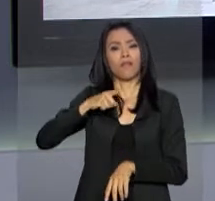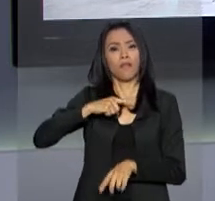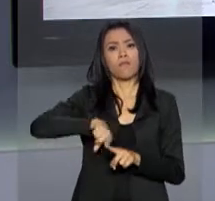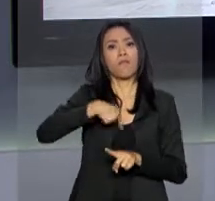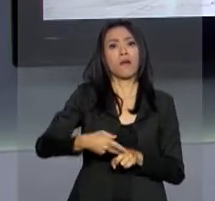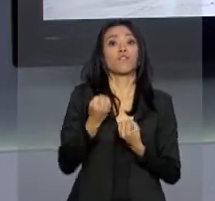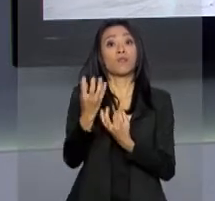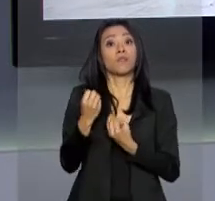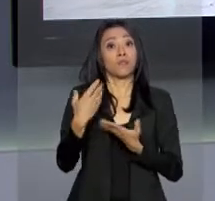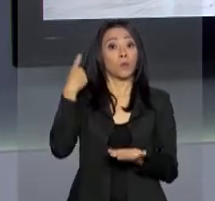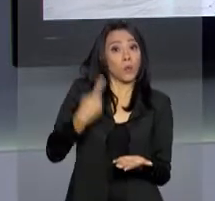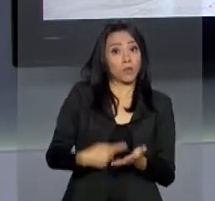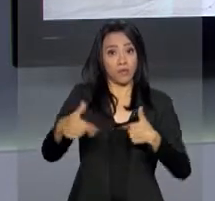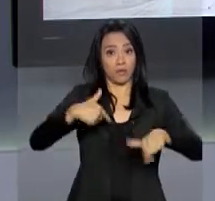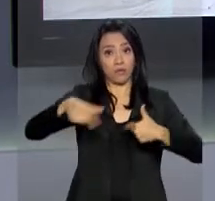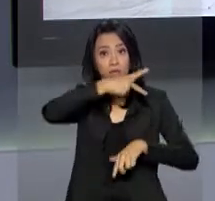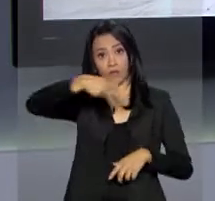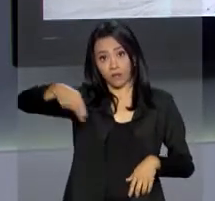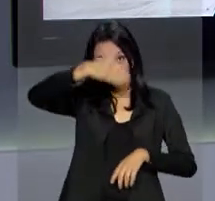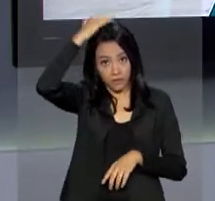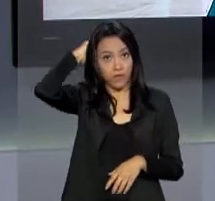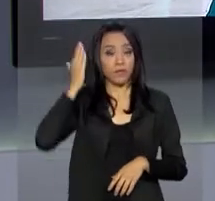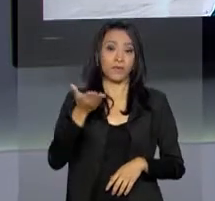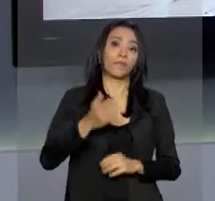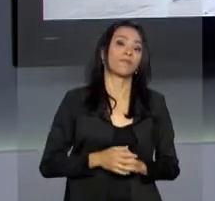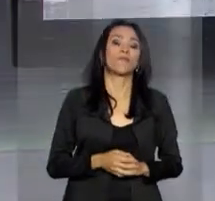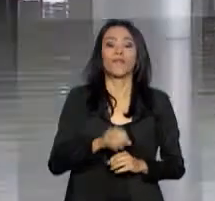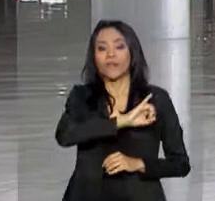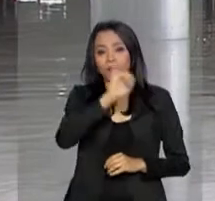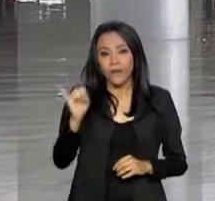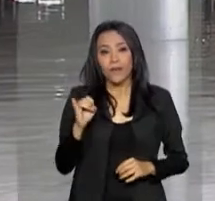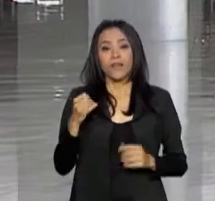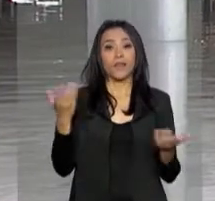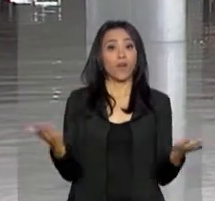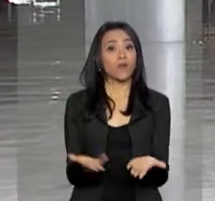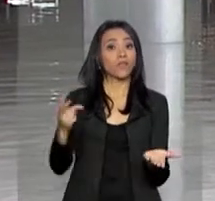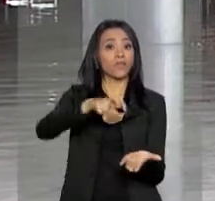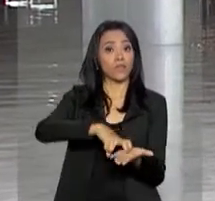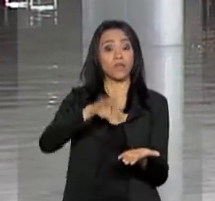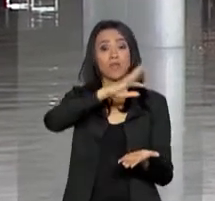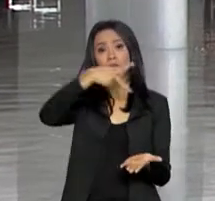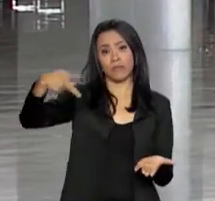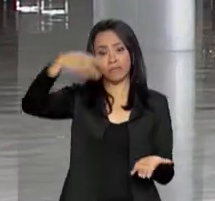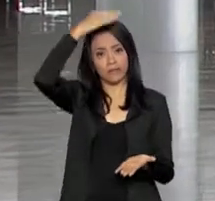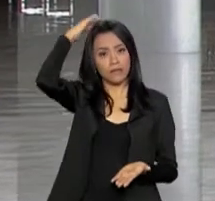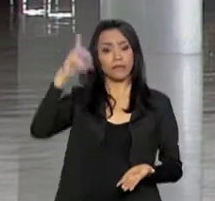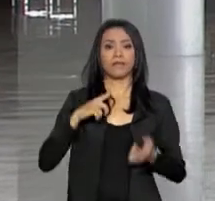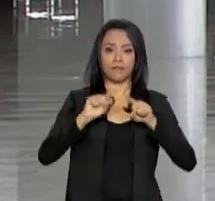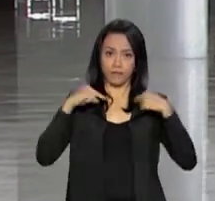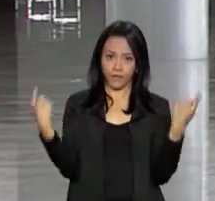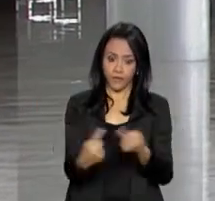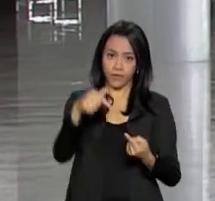michel temer lá gabriela é com você olá aquela olha agora pela manhã o presidente michel temer se reúne aqui